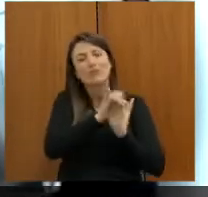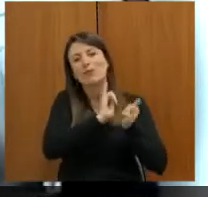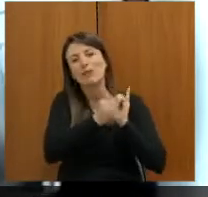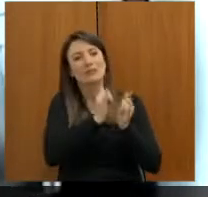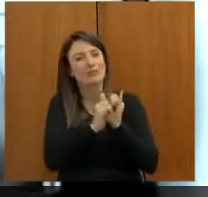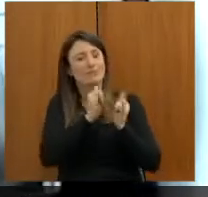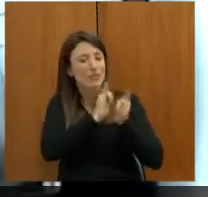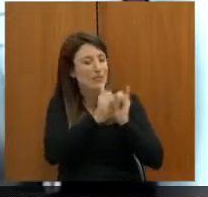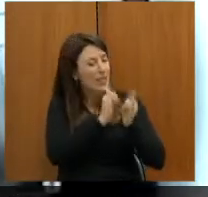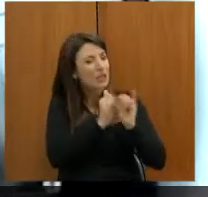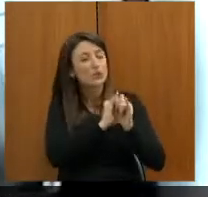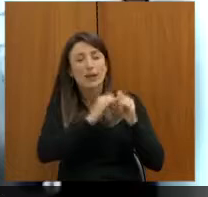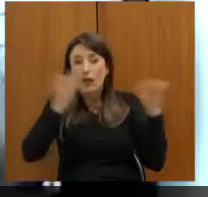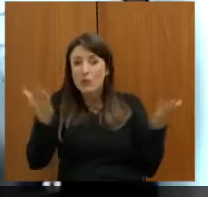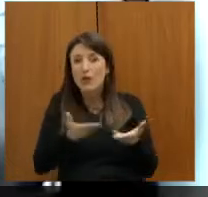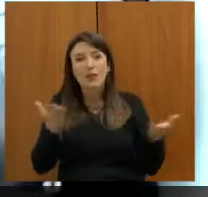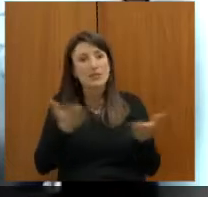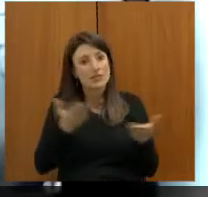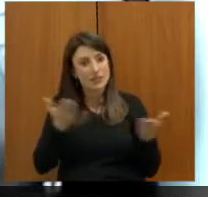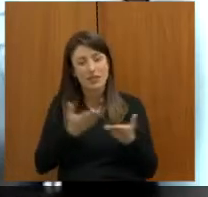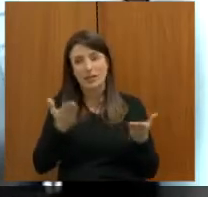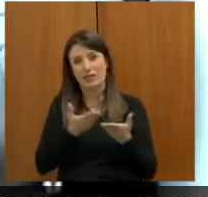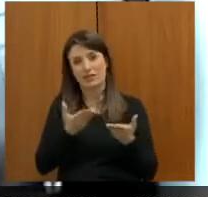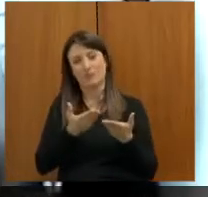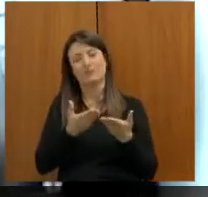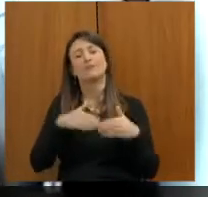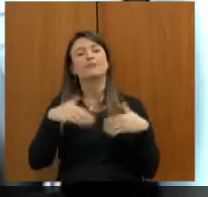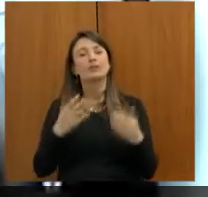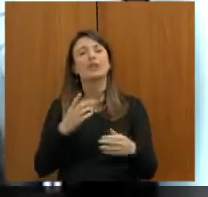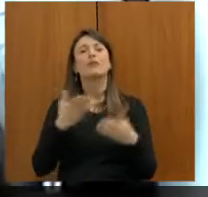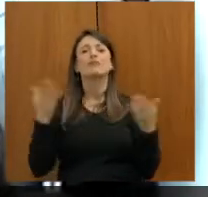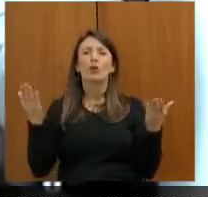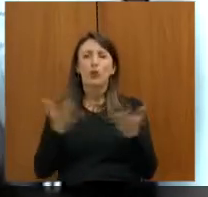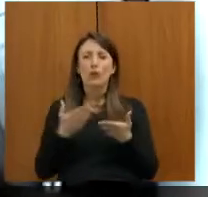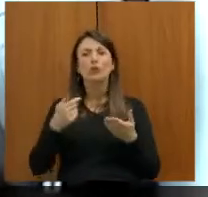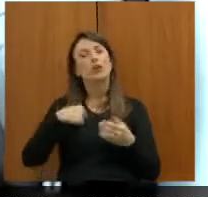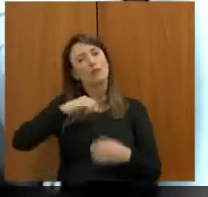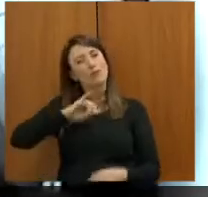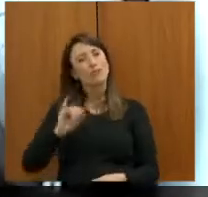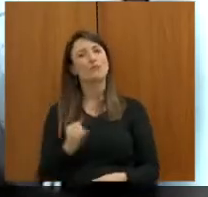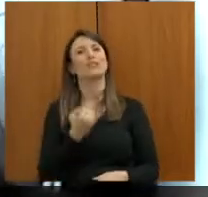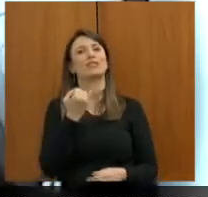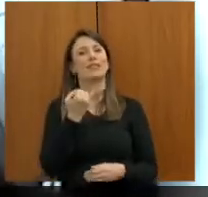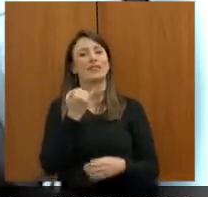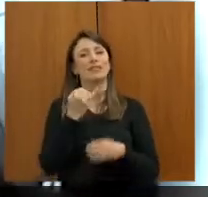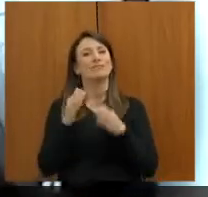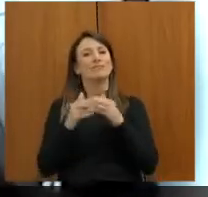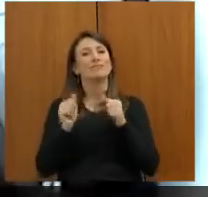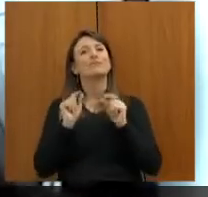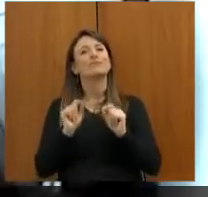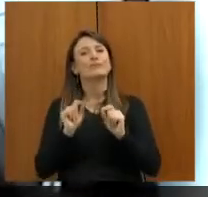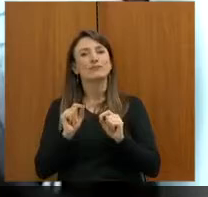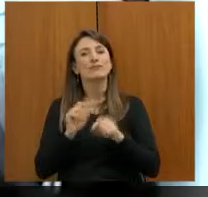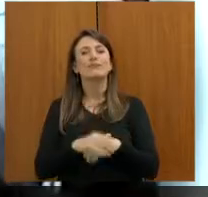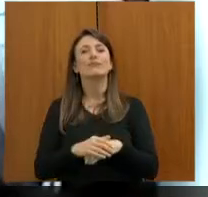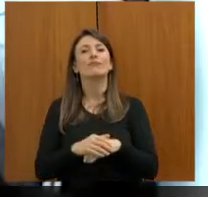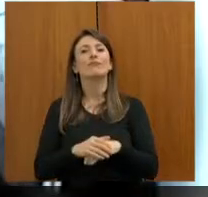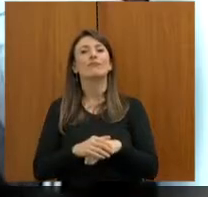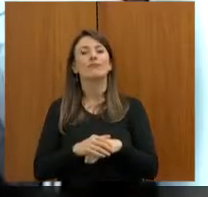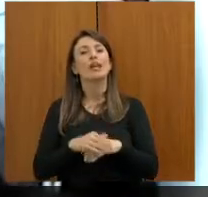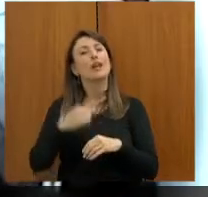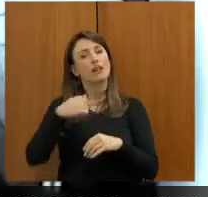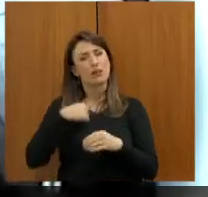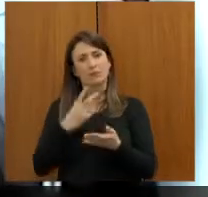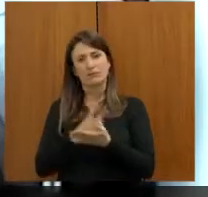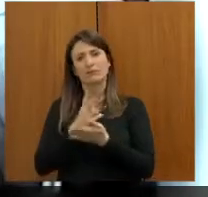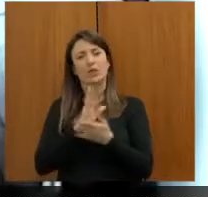E que sejam atualizados da melhor maneira possível E aí eu já faço um apelo aproveitando que nós temos eu tenho tido